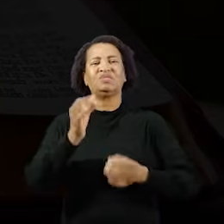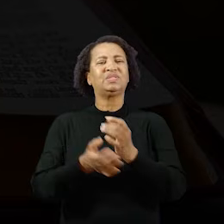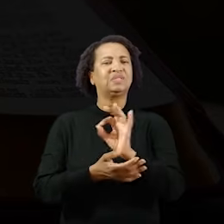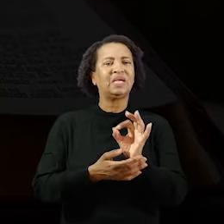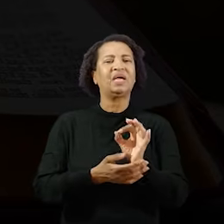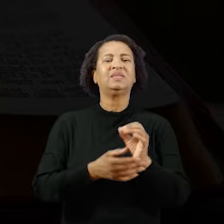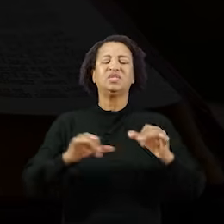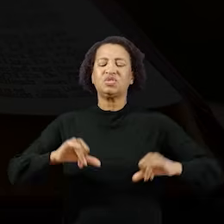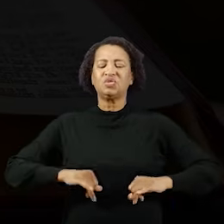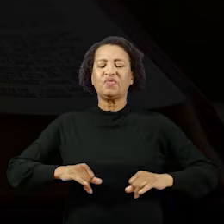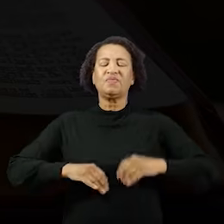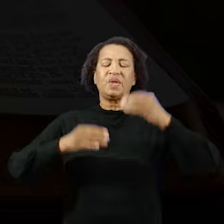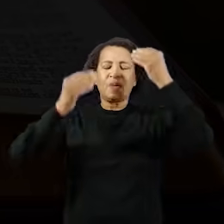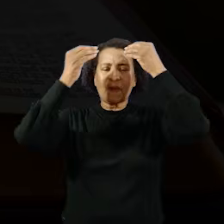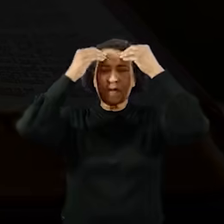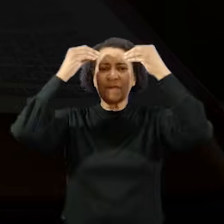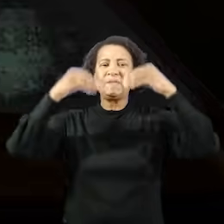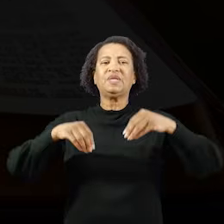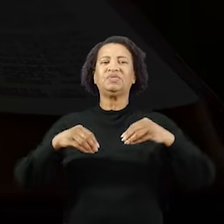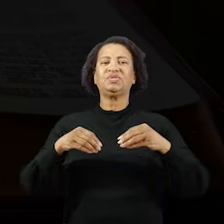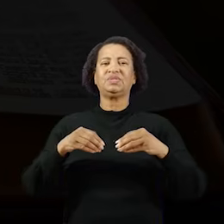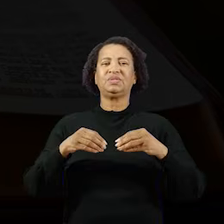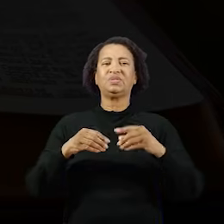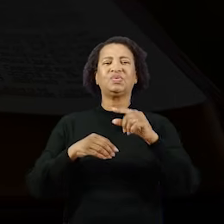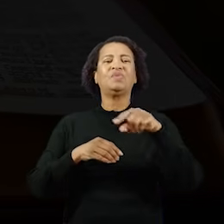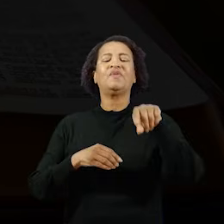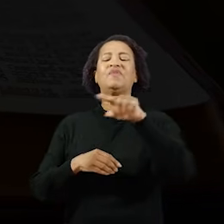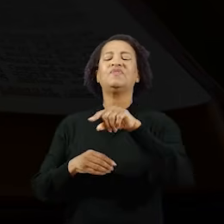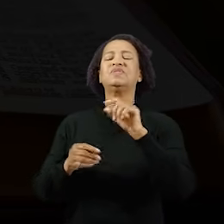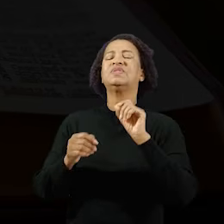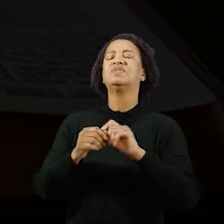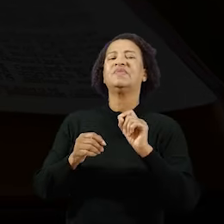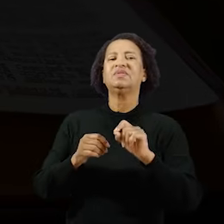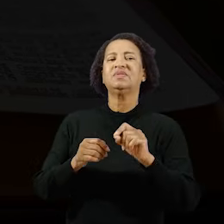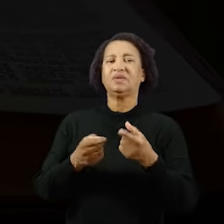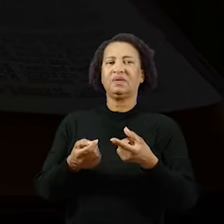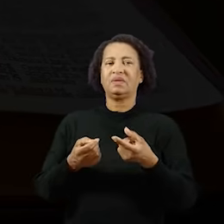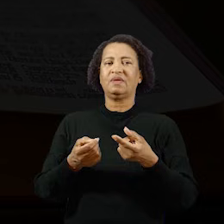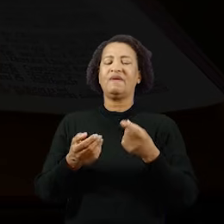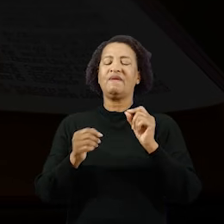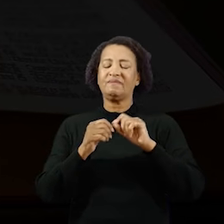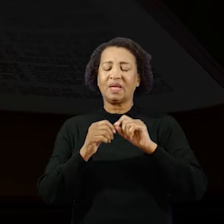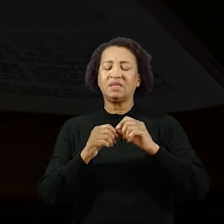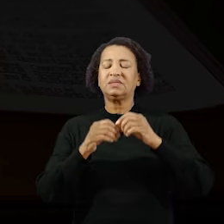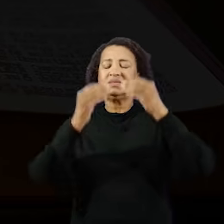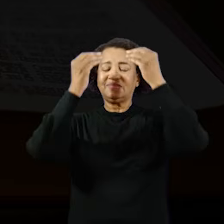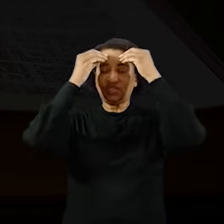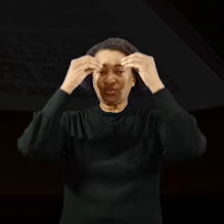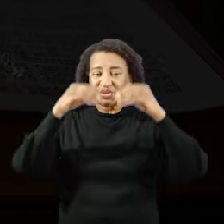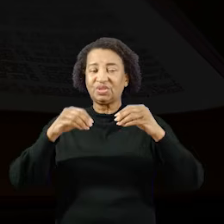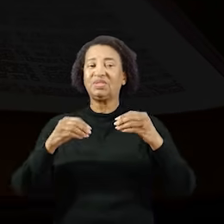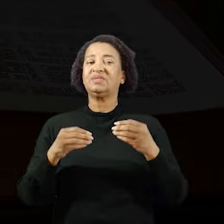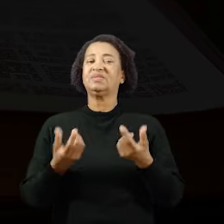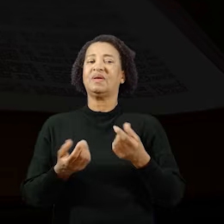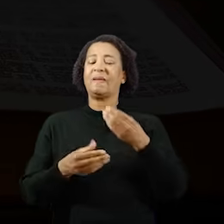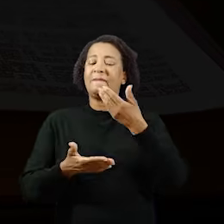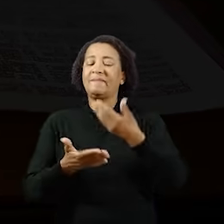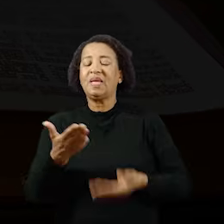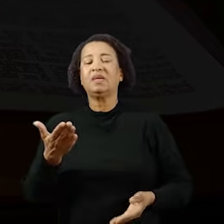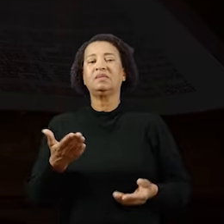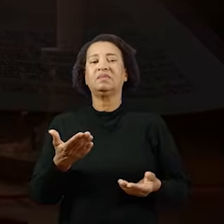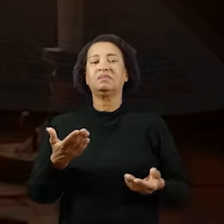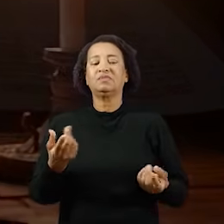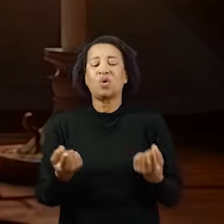que não preferem sofrer o prejuízo? Em vez disso, vocês mesmos causam injustiças e prejuízos, e isso contra